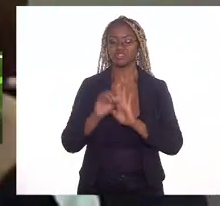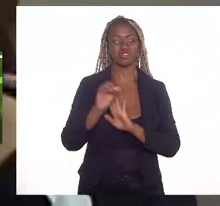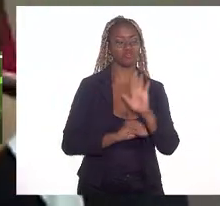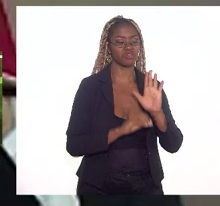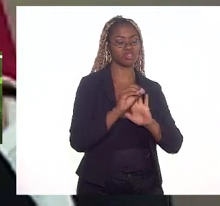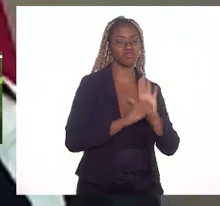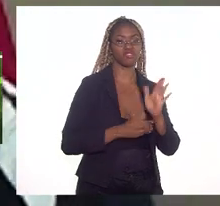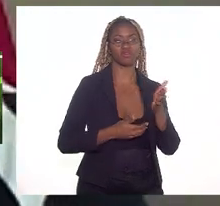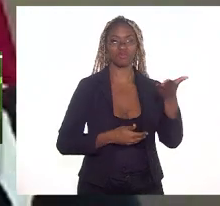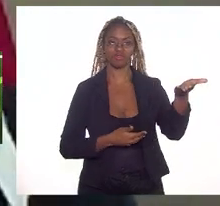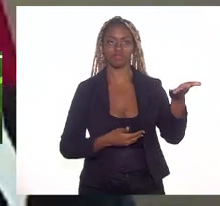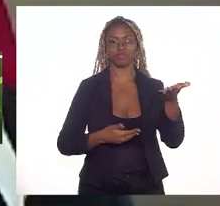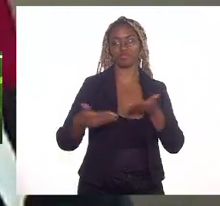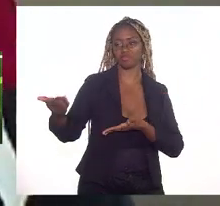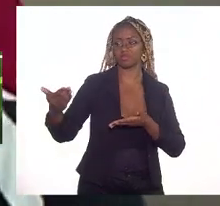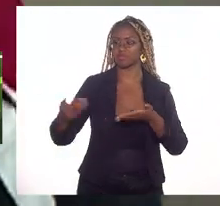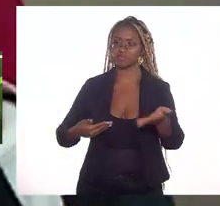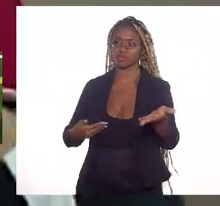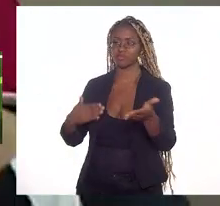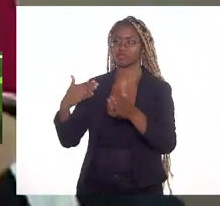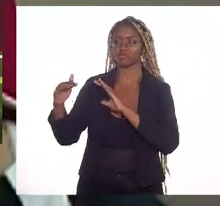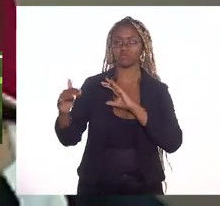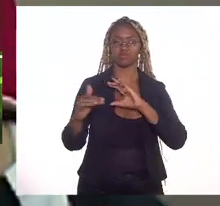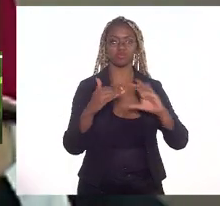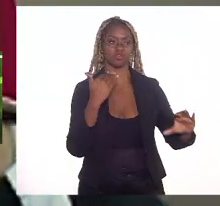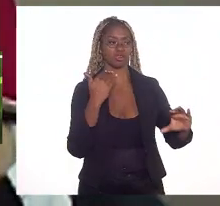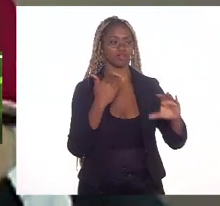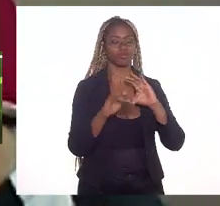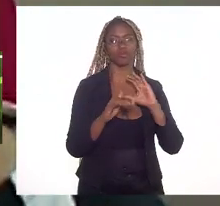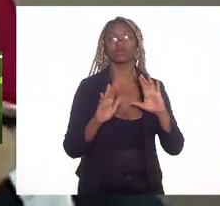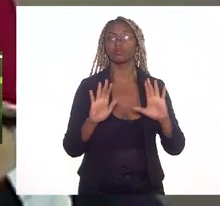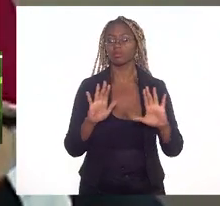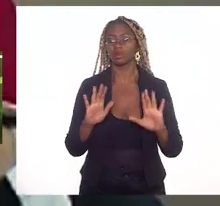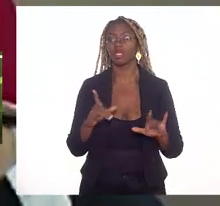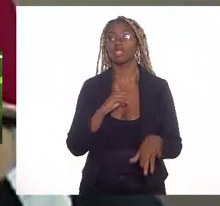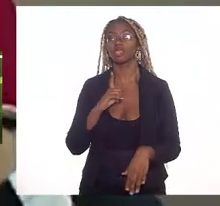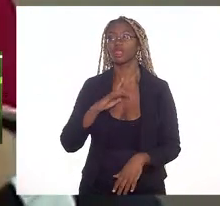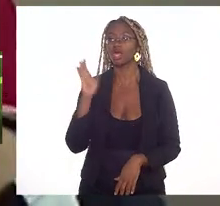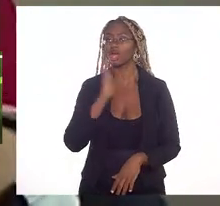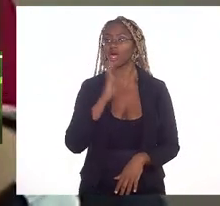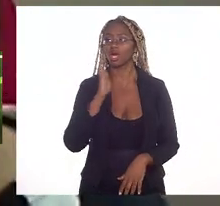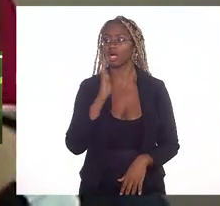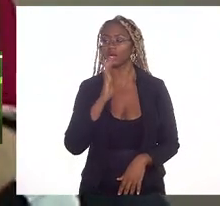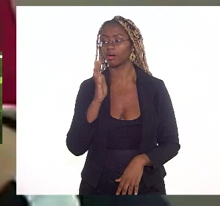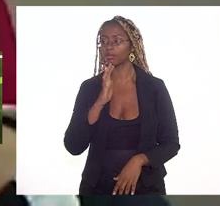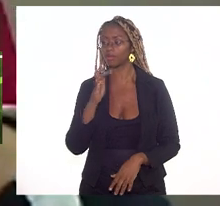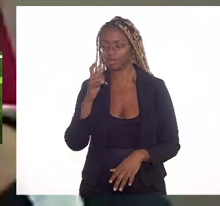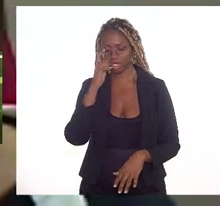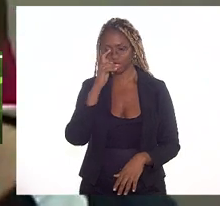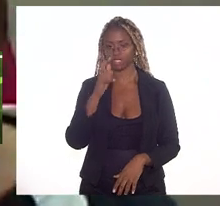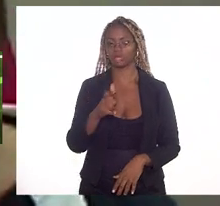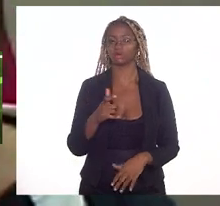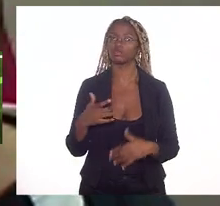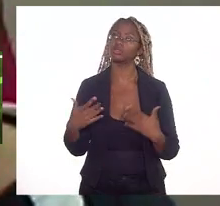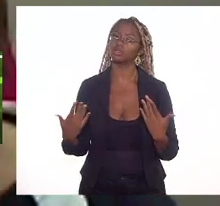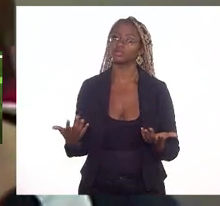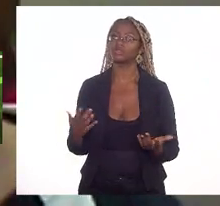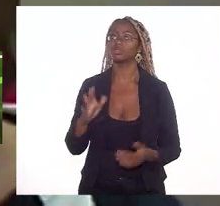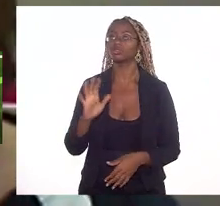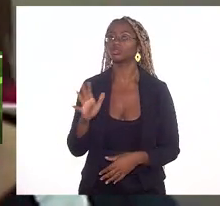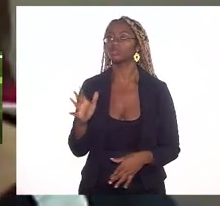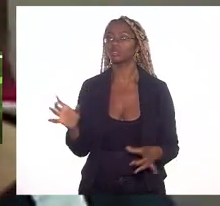de ofício para cá, mas ter um mecanismo mais ágil para esse atendimento. Tá? Então, já fica aqui o